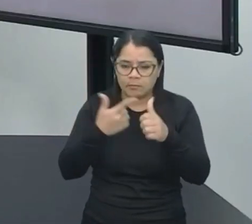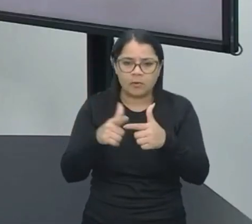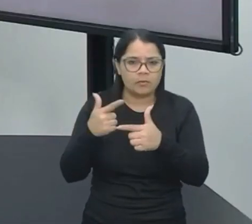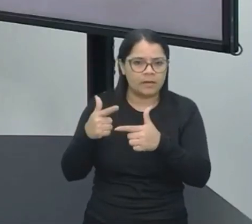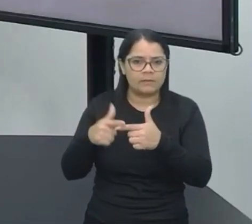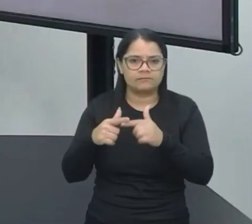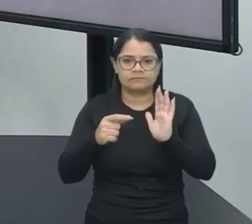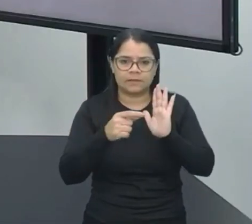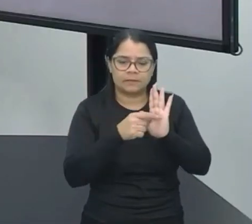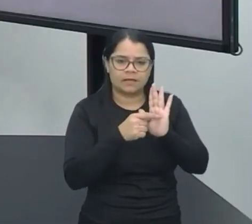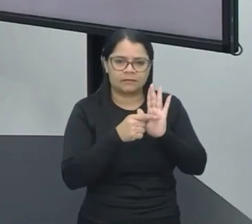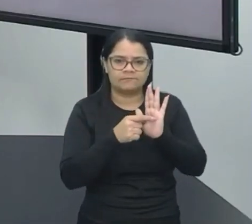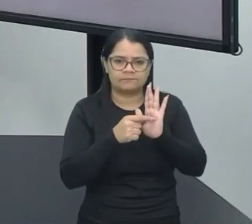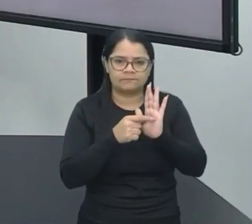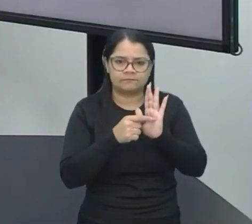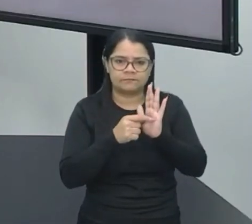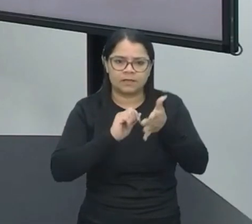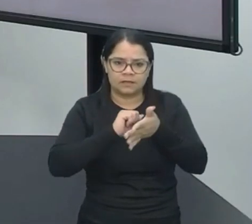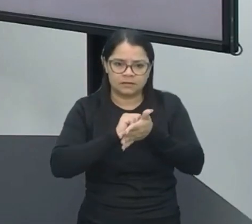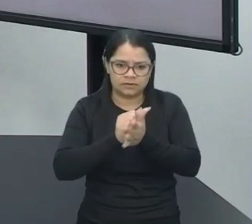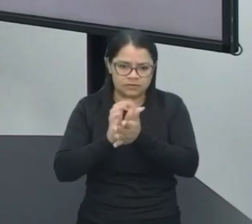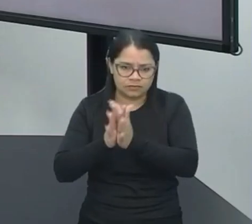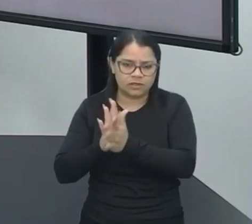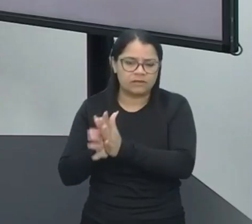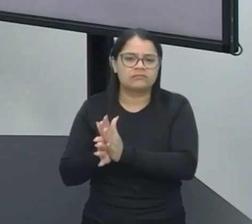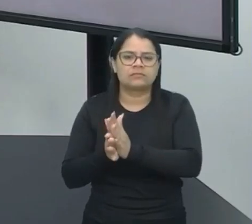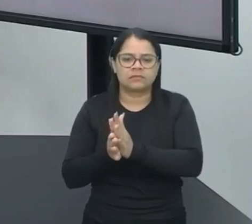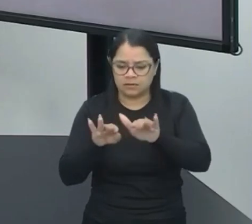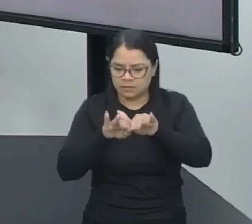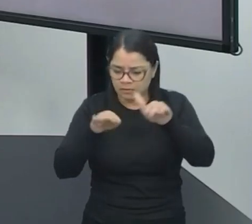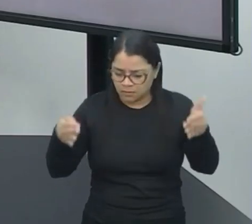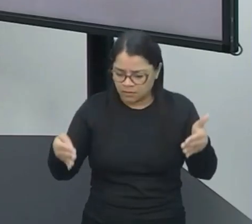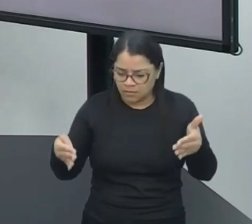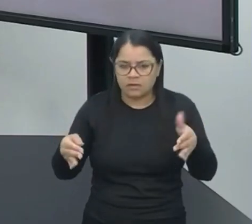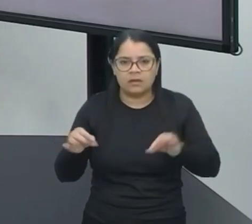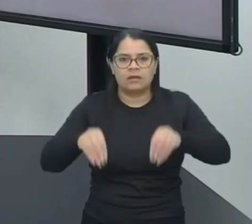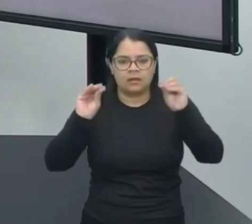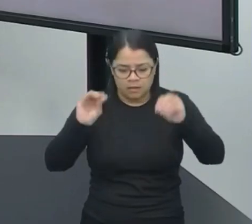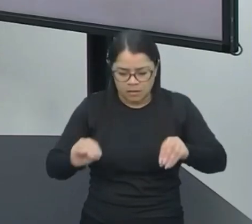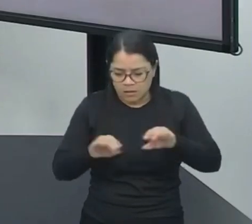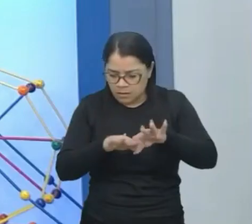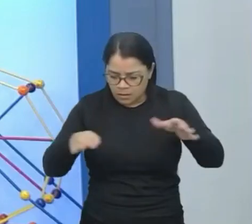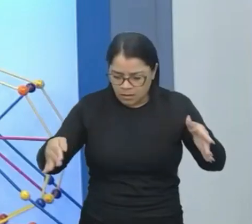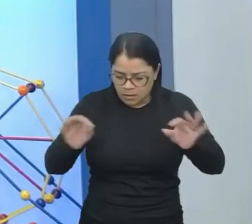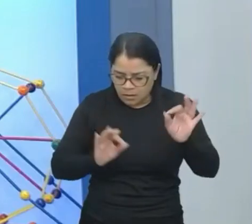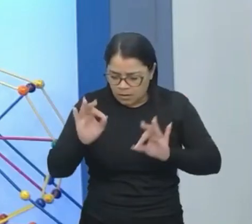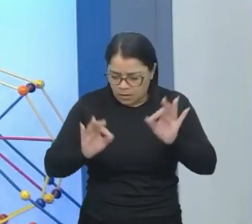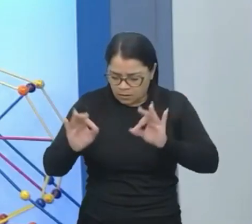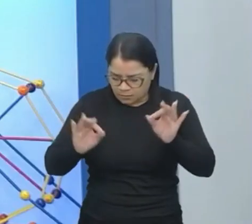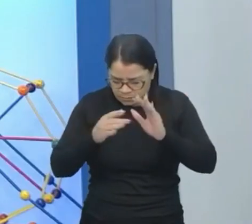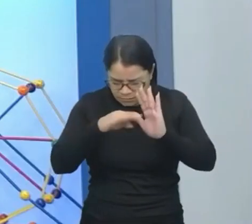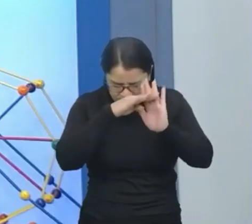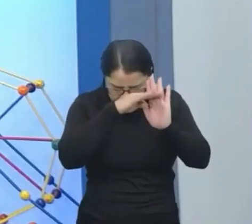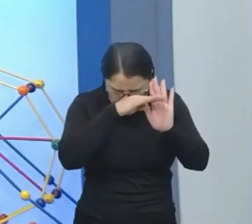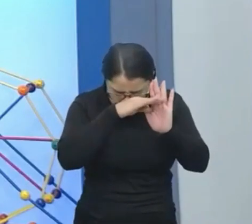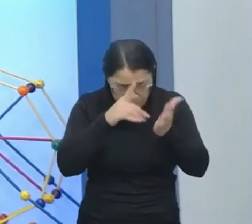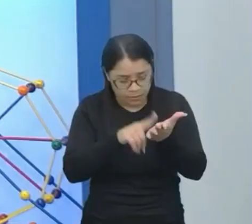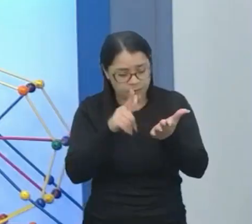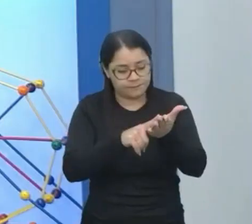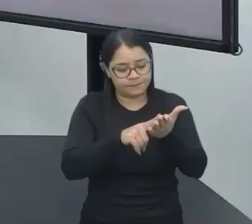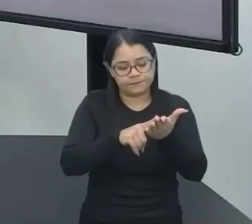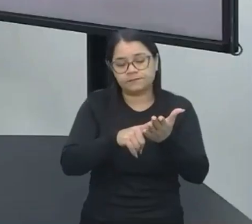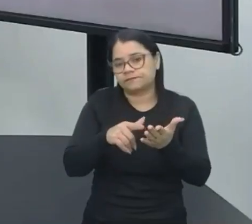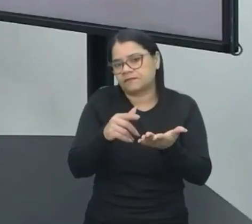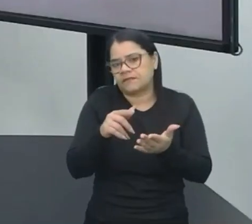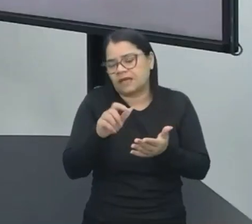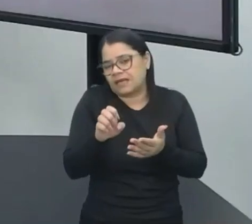Queimar. Então, o ideal é sempre forrar as mesas, para também não ter nenhum risco ali de algum metal, alguma coisa solta, com papel craft, pode